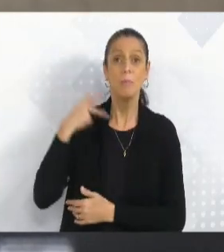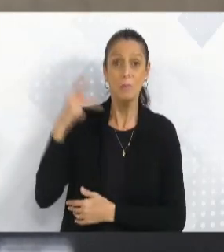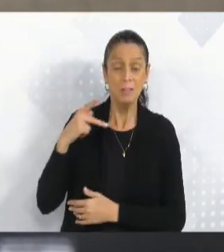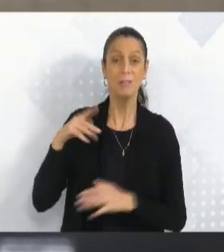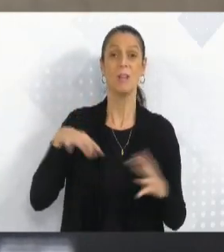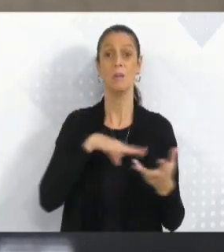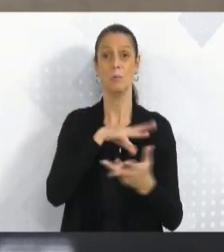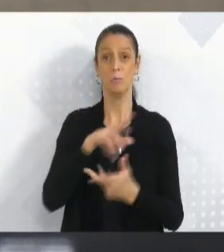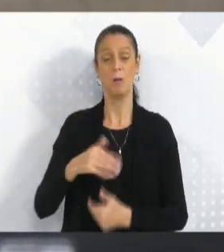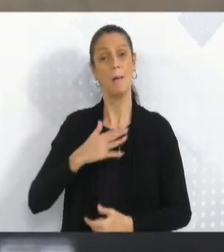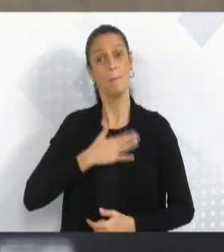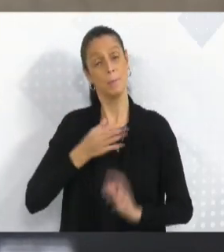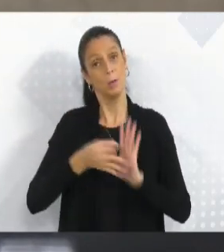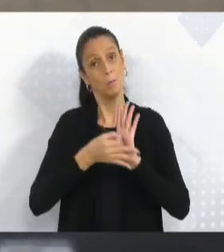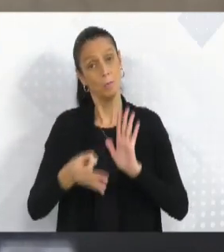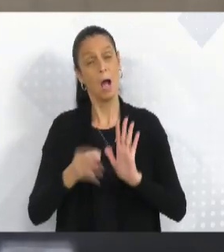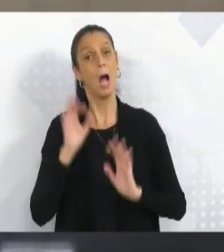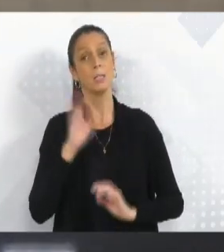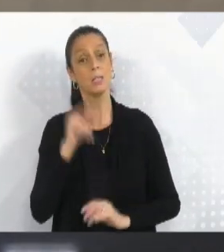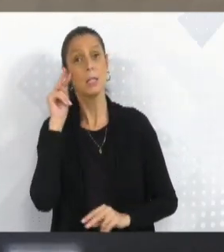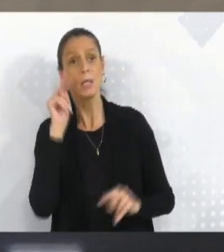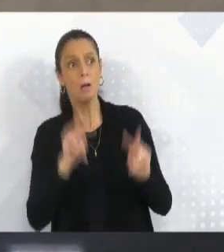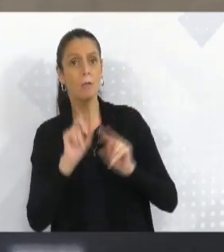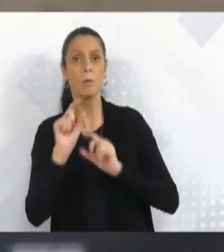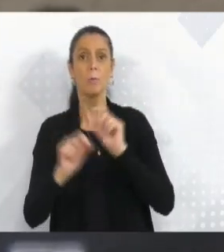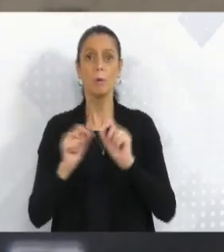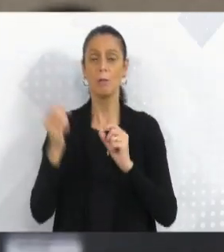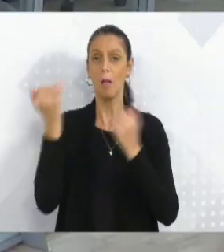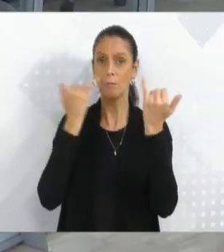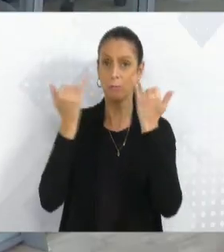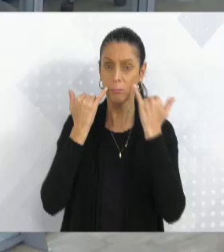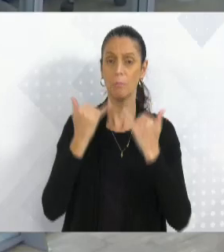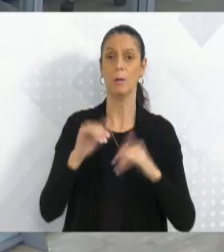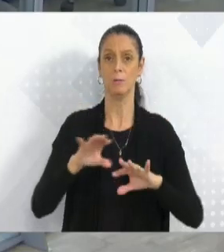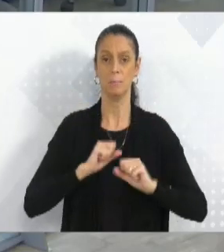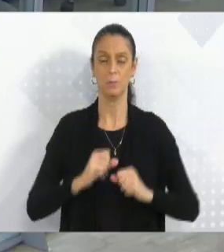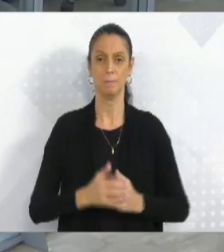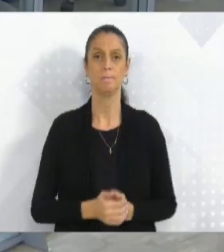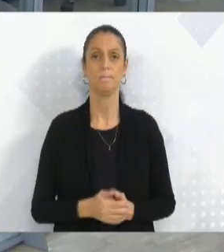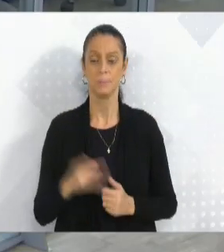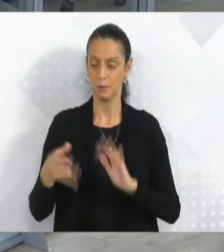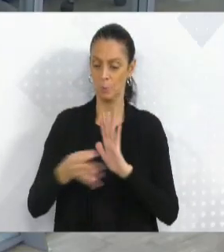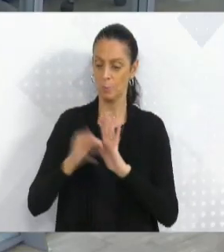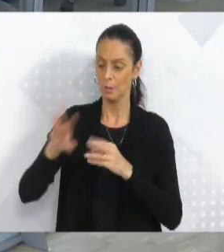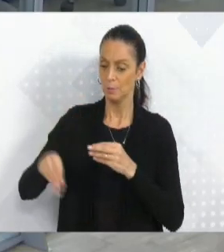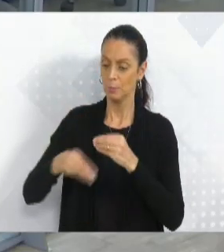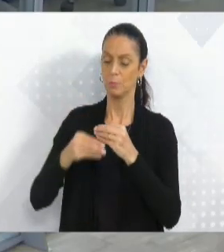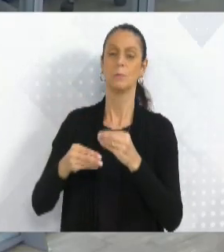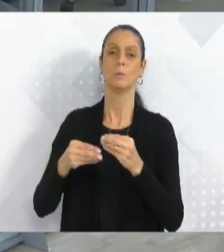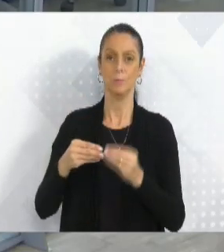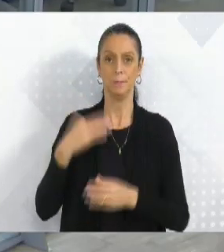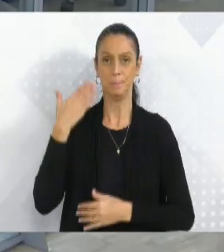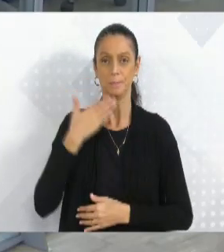Pelo menos é a verdade que enxerga através dos fatos que eu tenho acesso inclua só fala meu pronunciamento